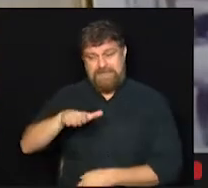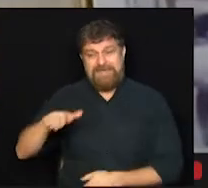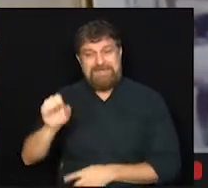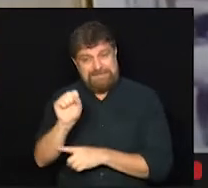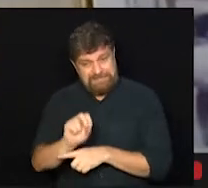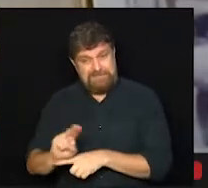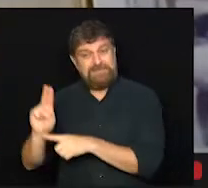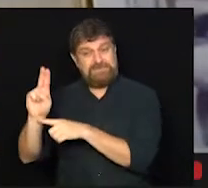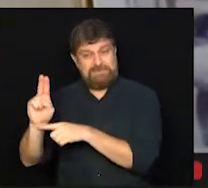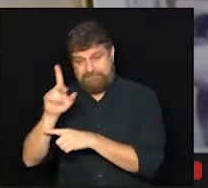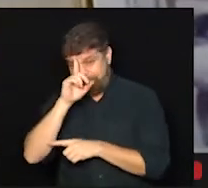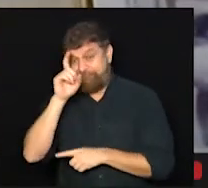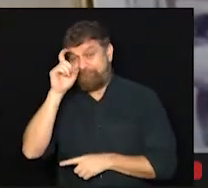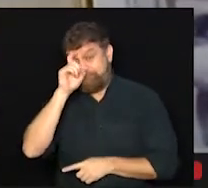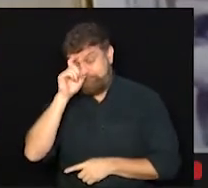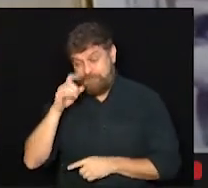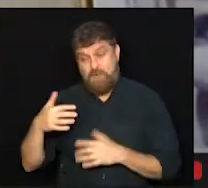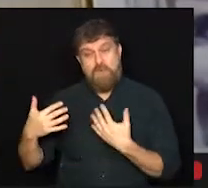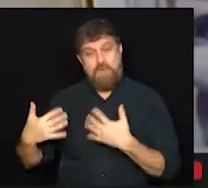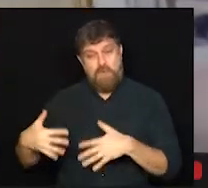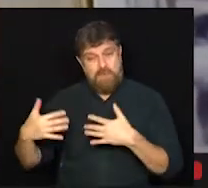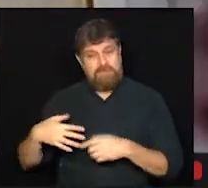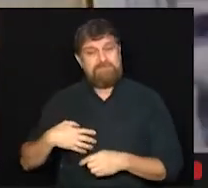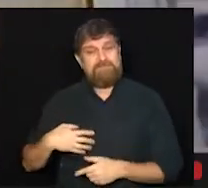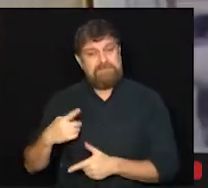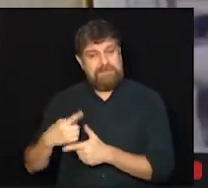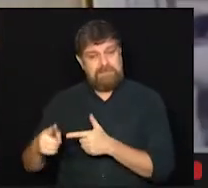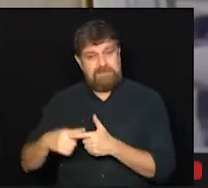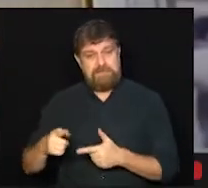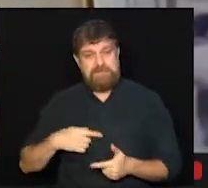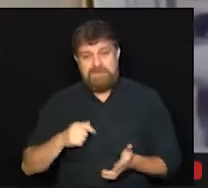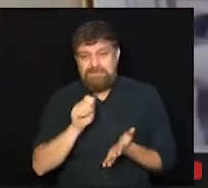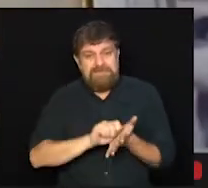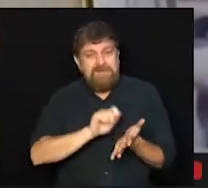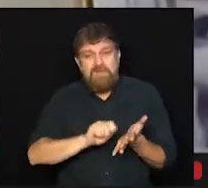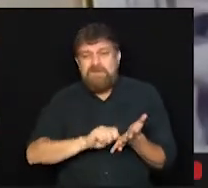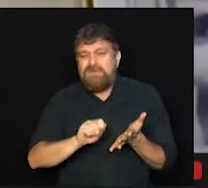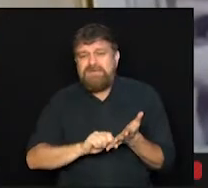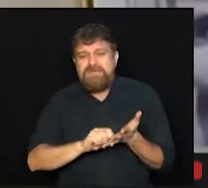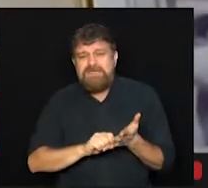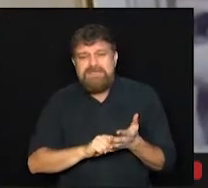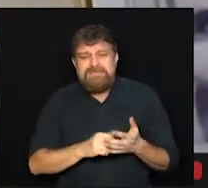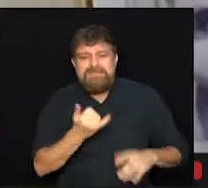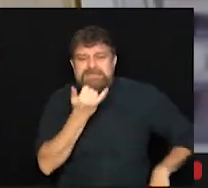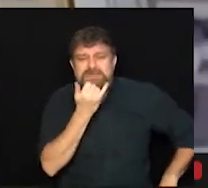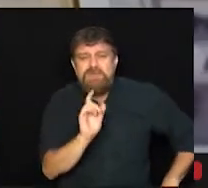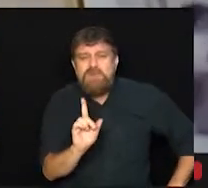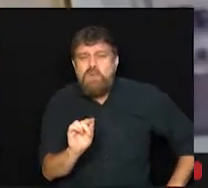Você se referiu a 2 outros assuntos, desculpa que eu não anotei.